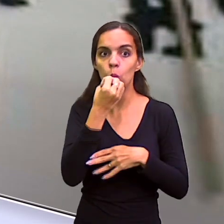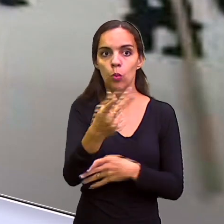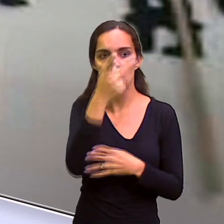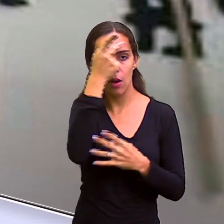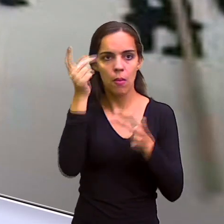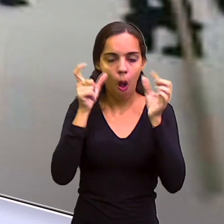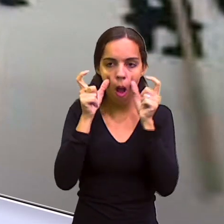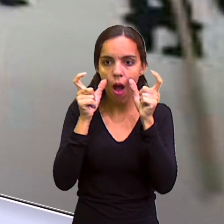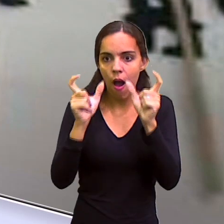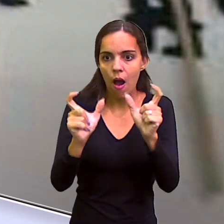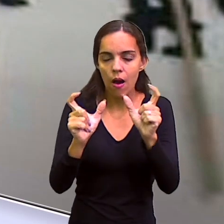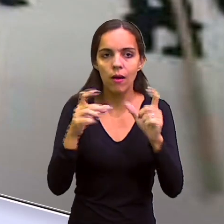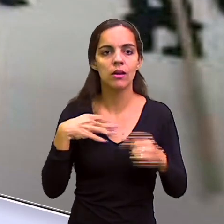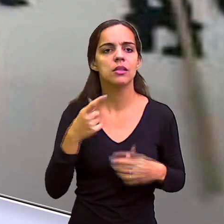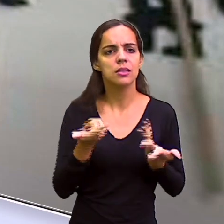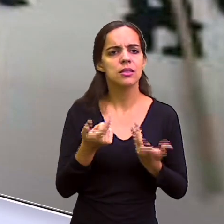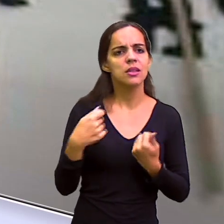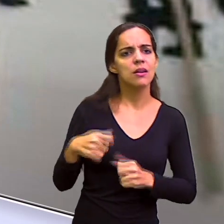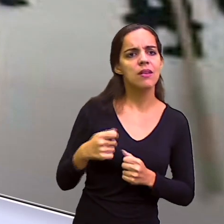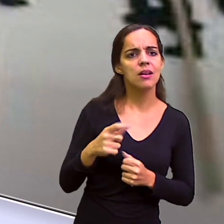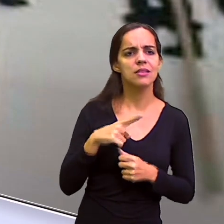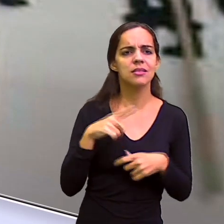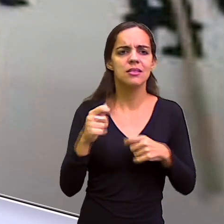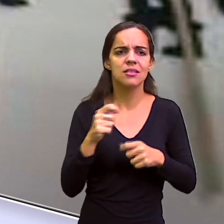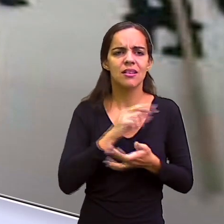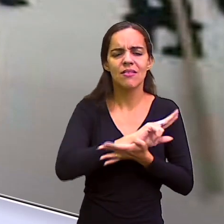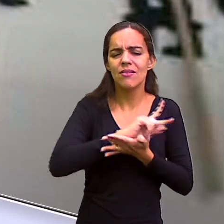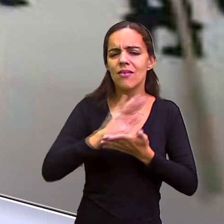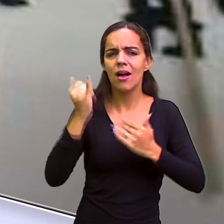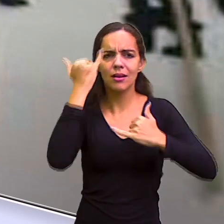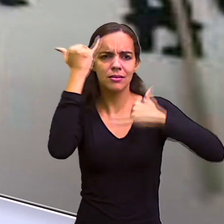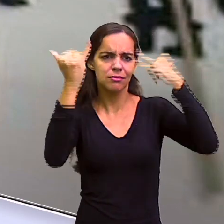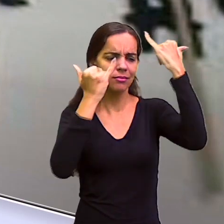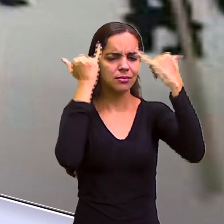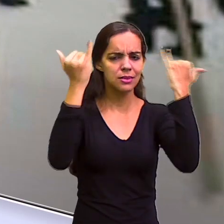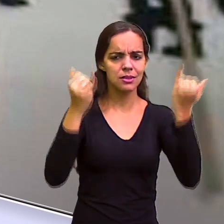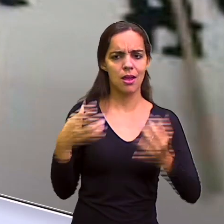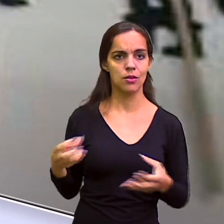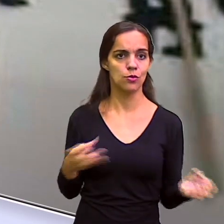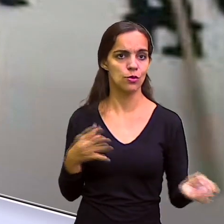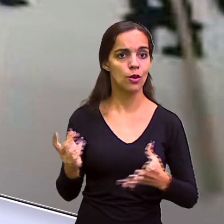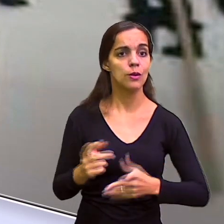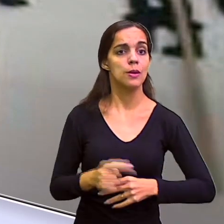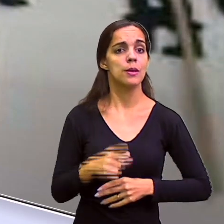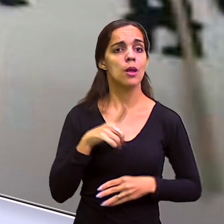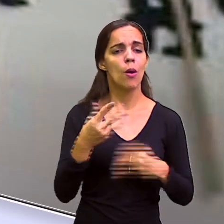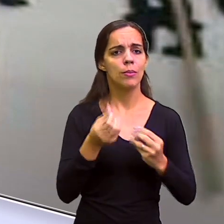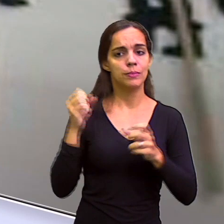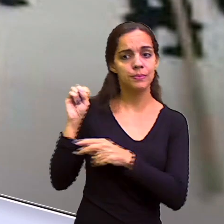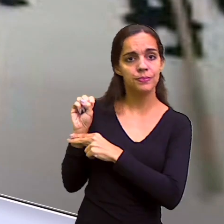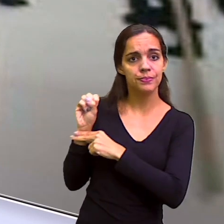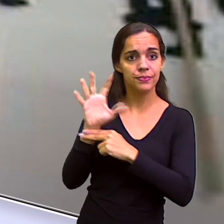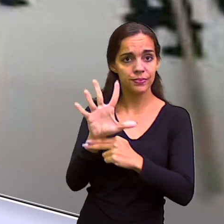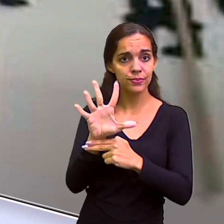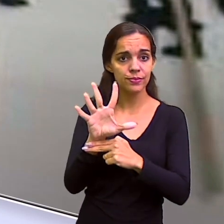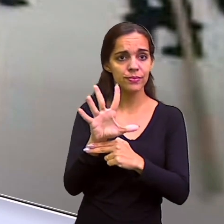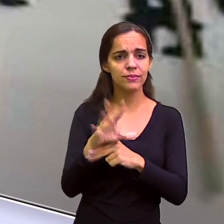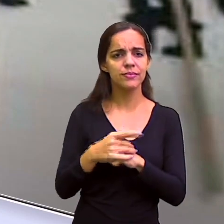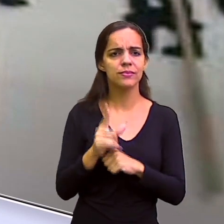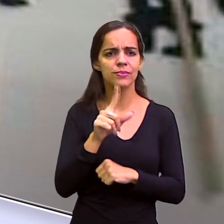de sombra, é necessário que se pesquise várias técnicas como a iluminação,